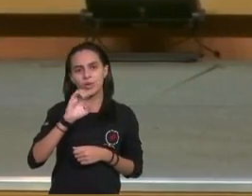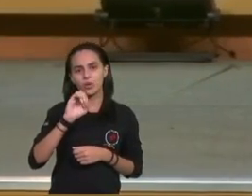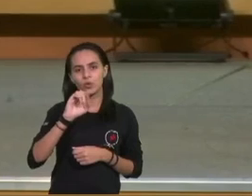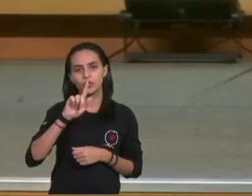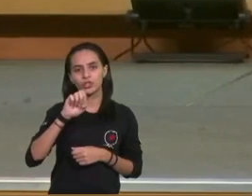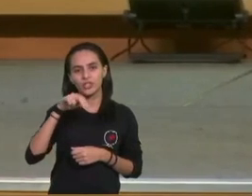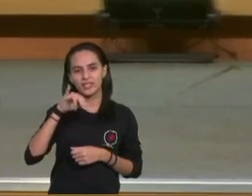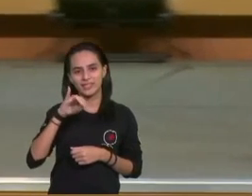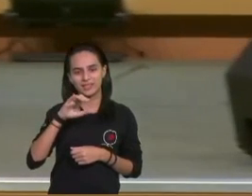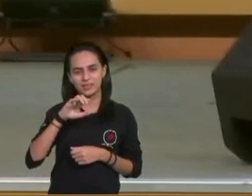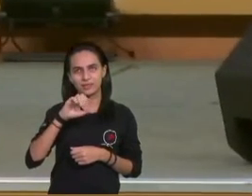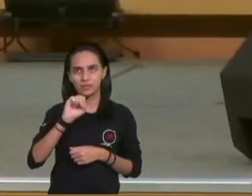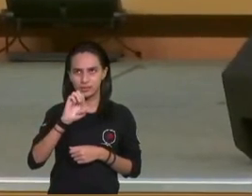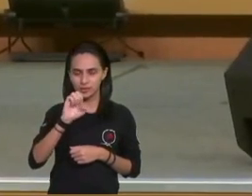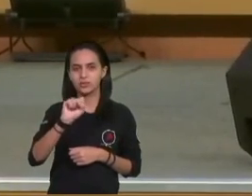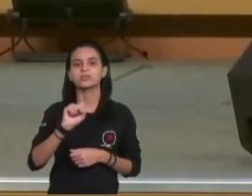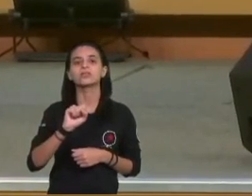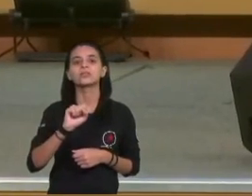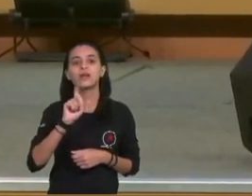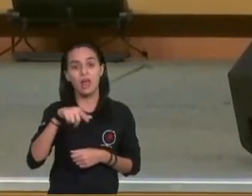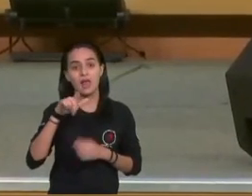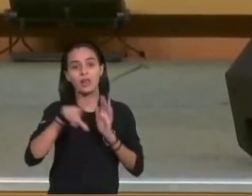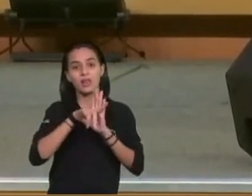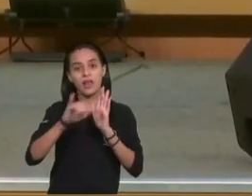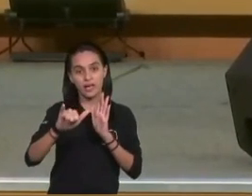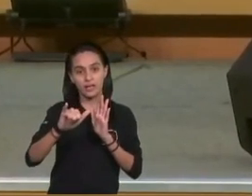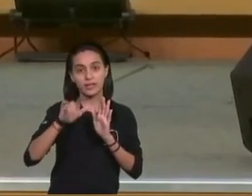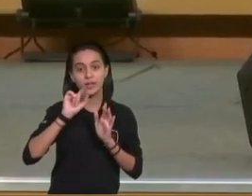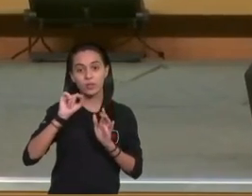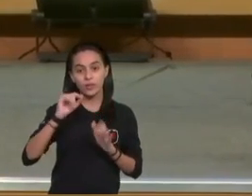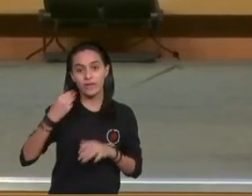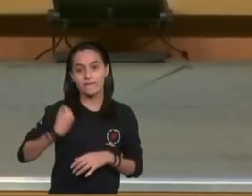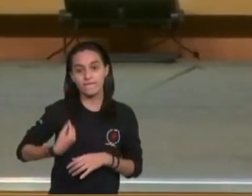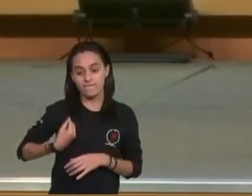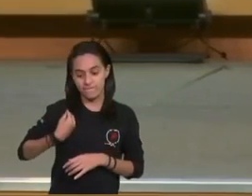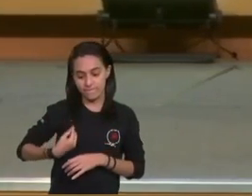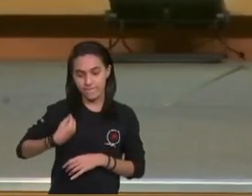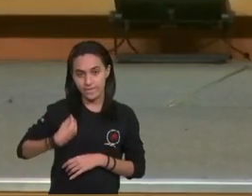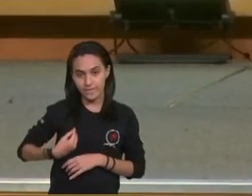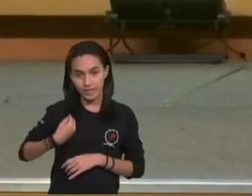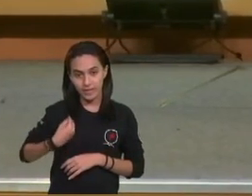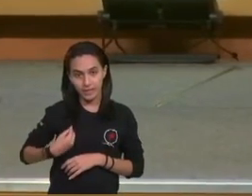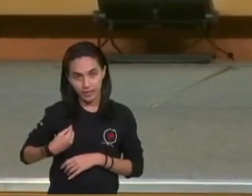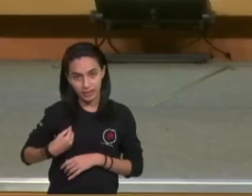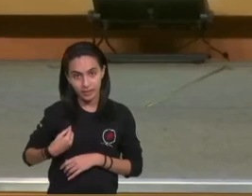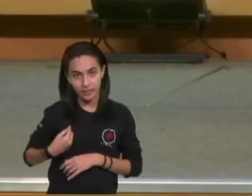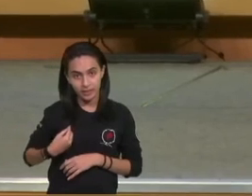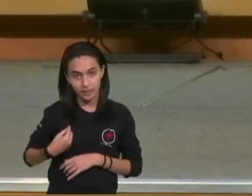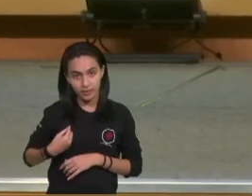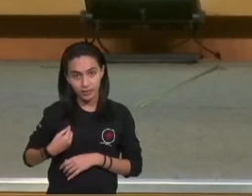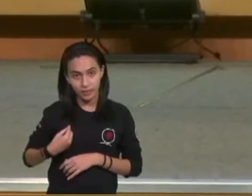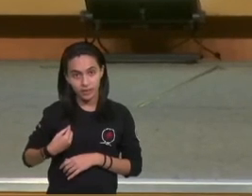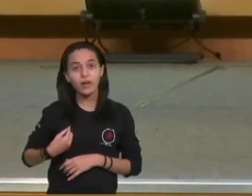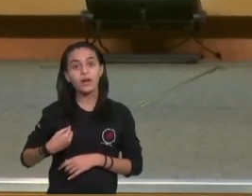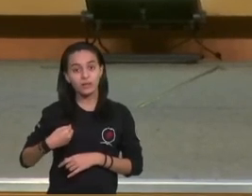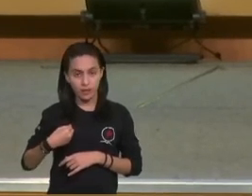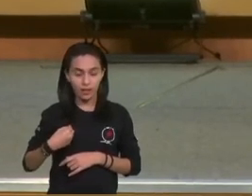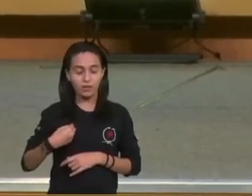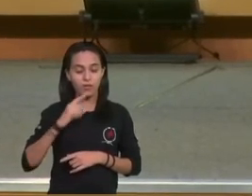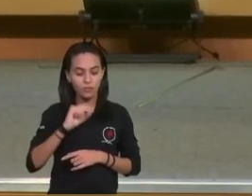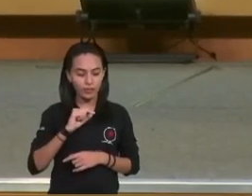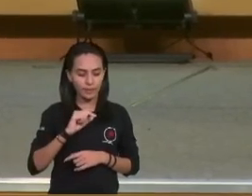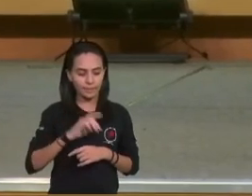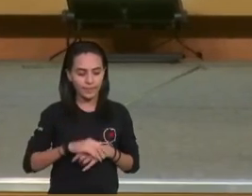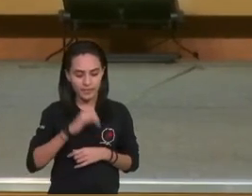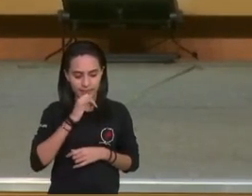se chama lei vida somente provém de vida então nós